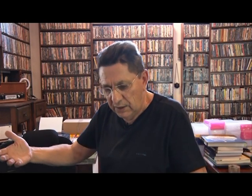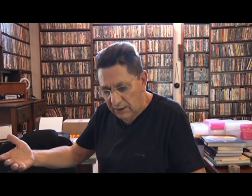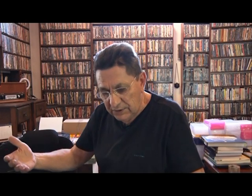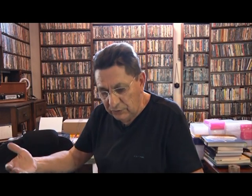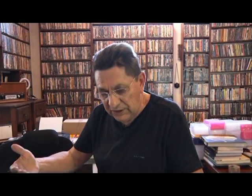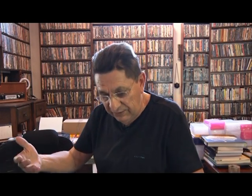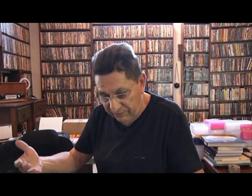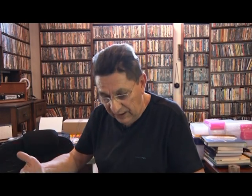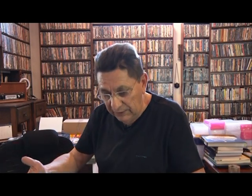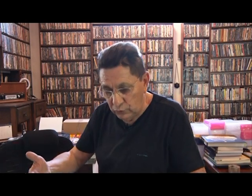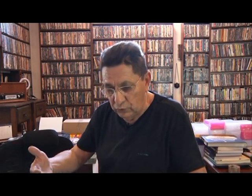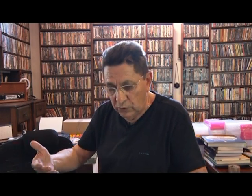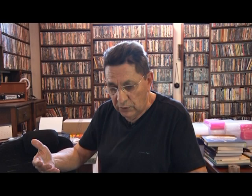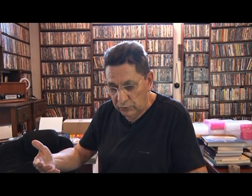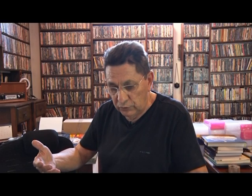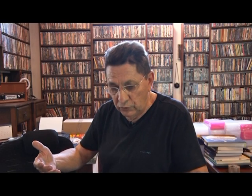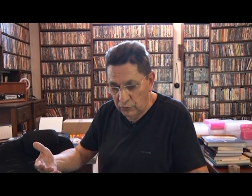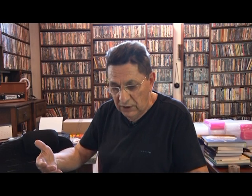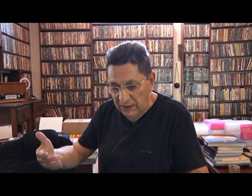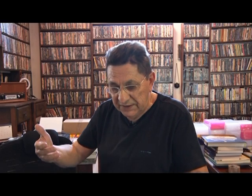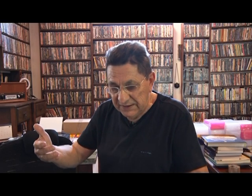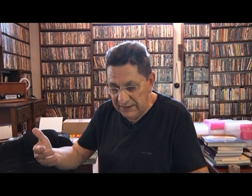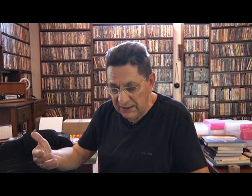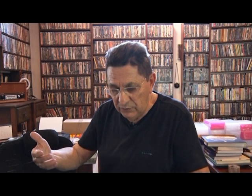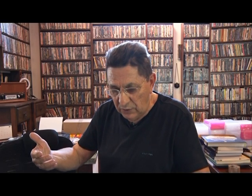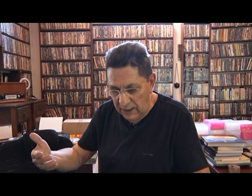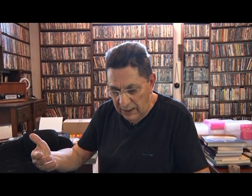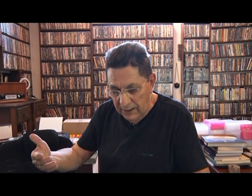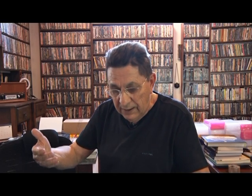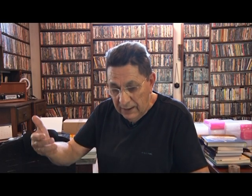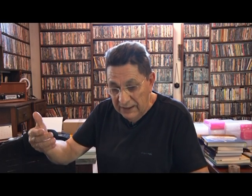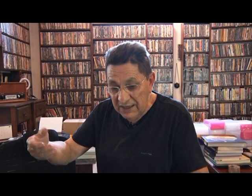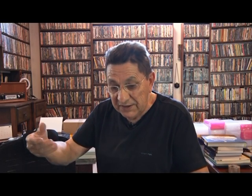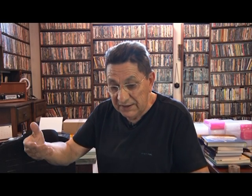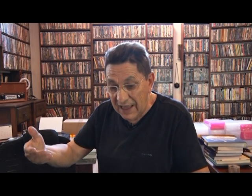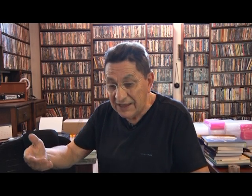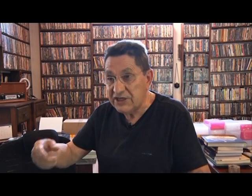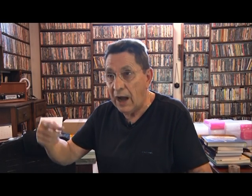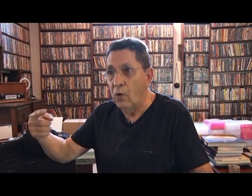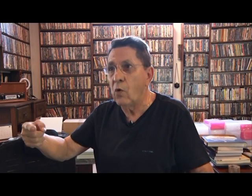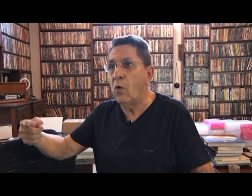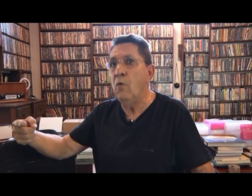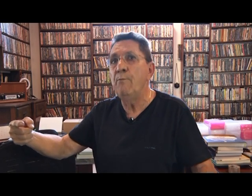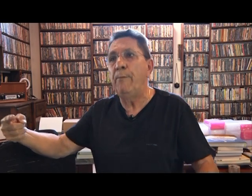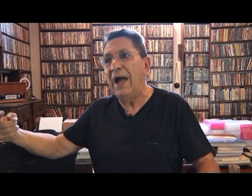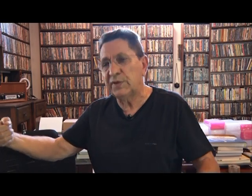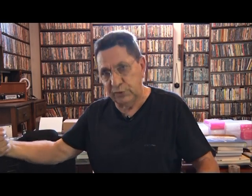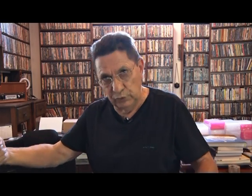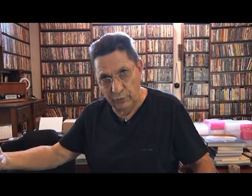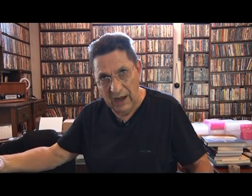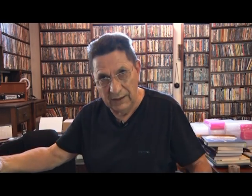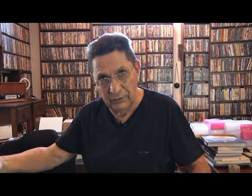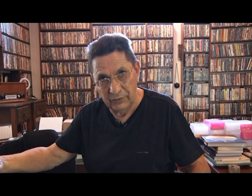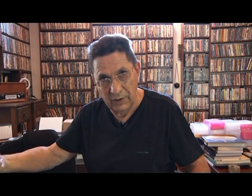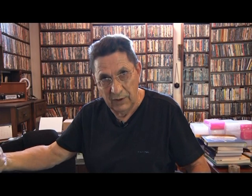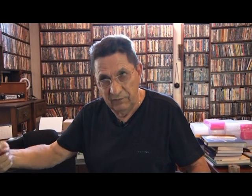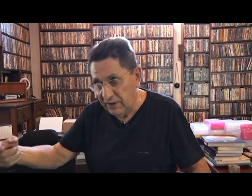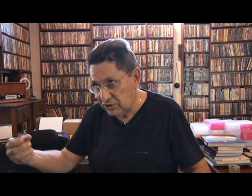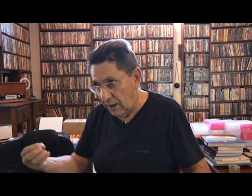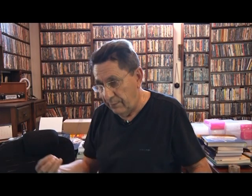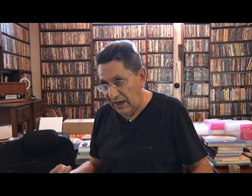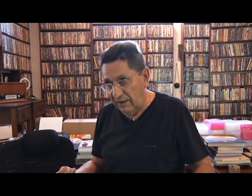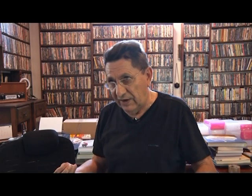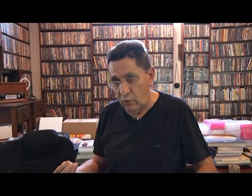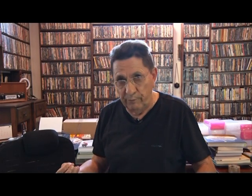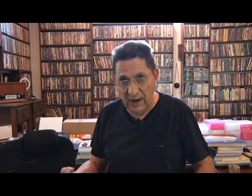do malho. Tanto que ele fala do seguindo, e a cidade ao compasso do malho.